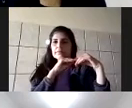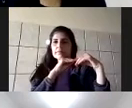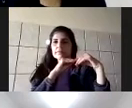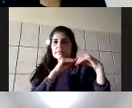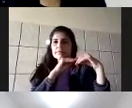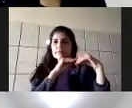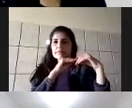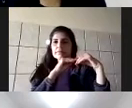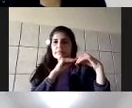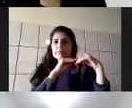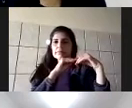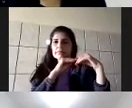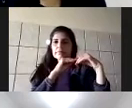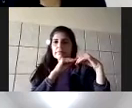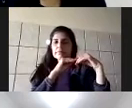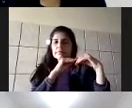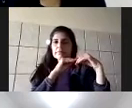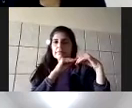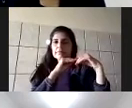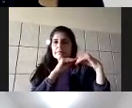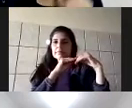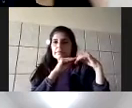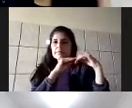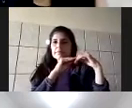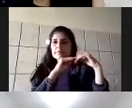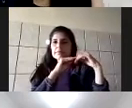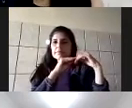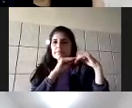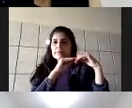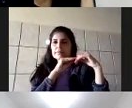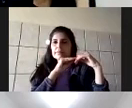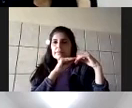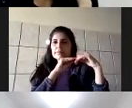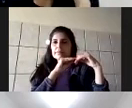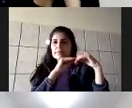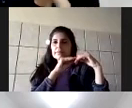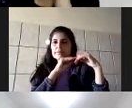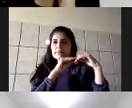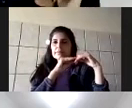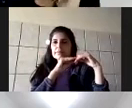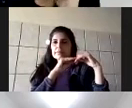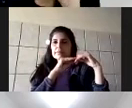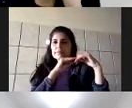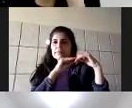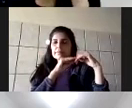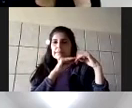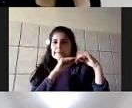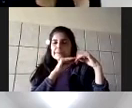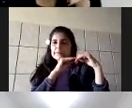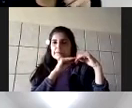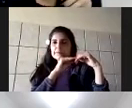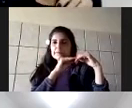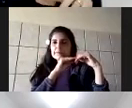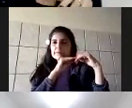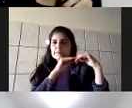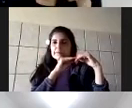a 50% dos casos, a gente viu que lá no Distrito Federal, essa porcentagem